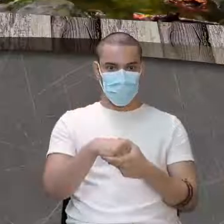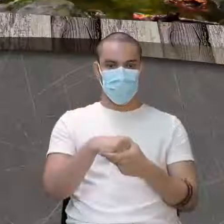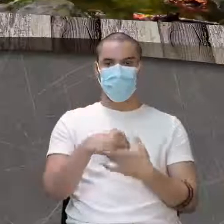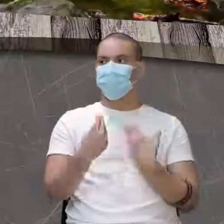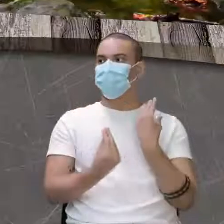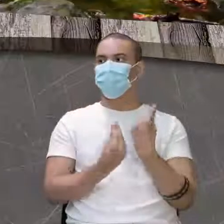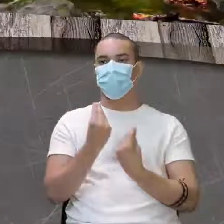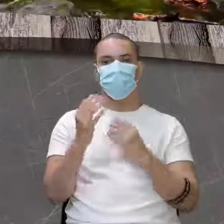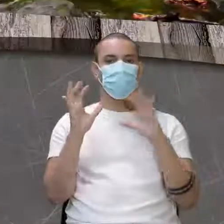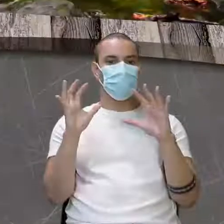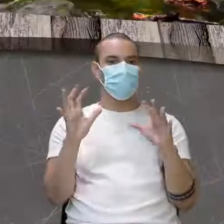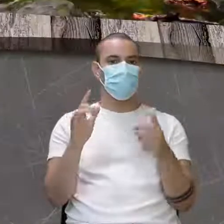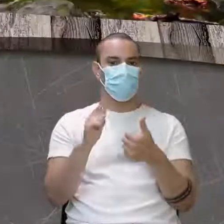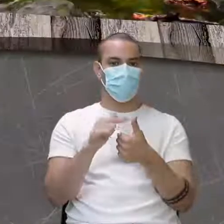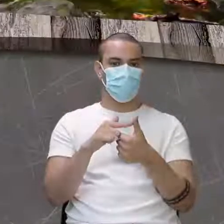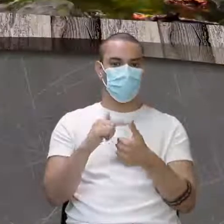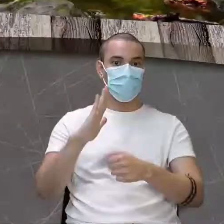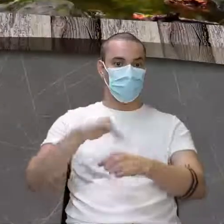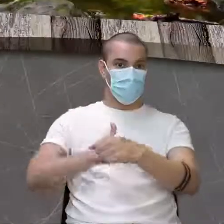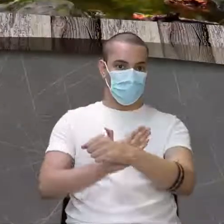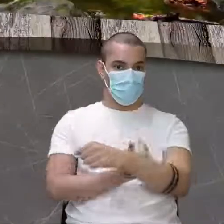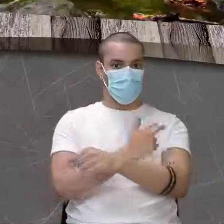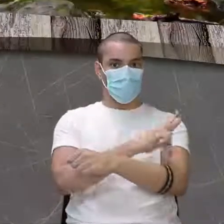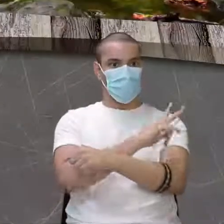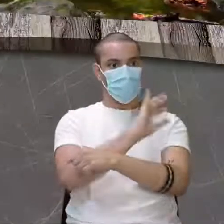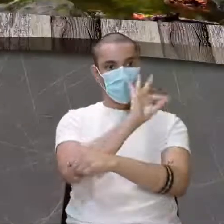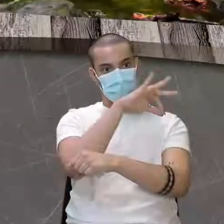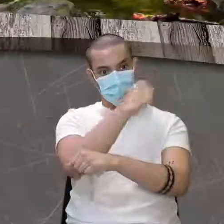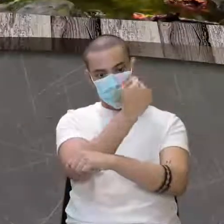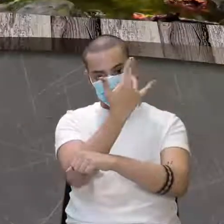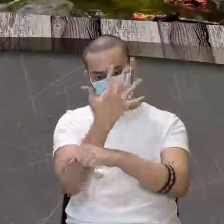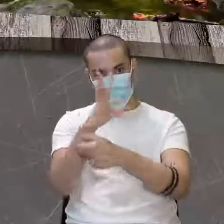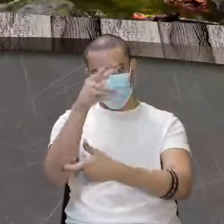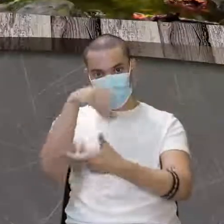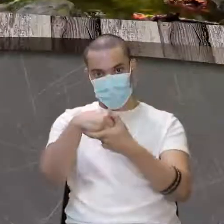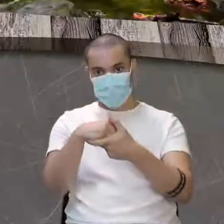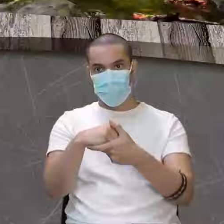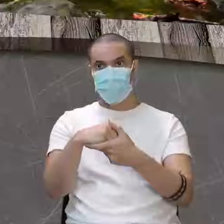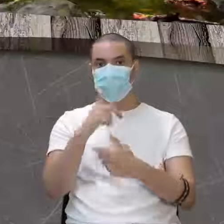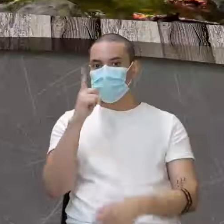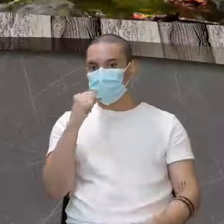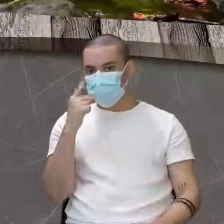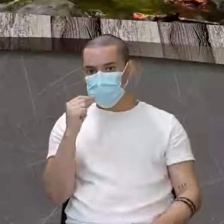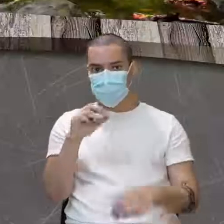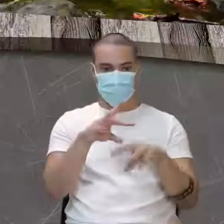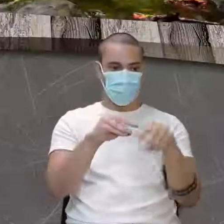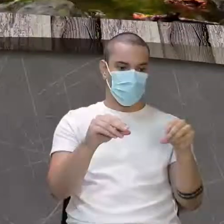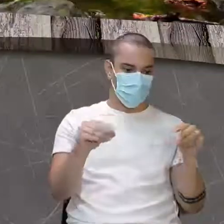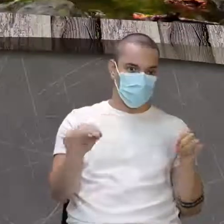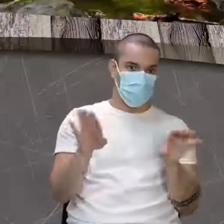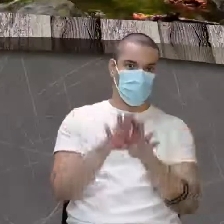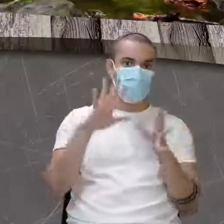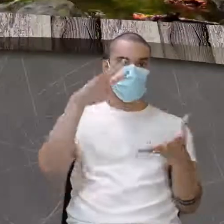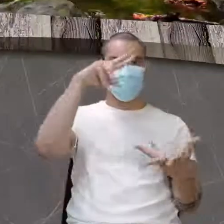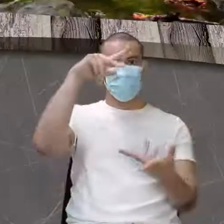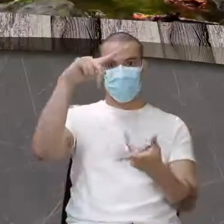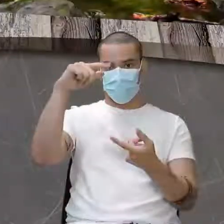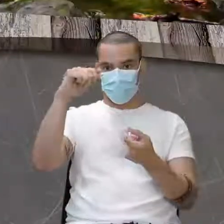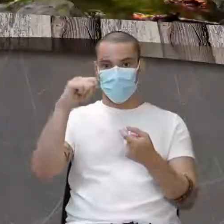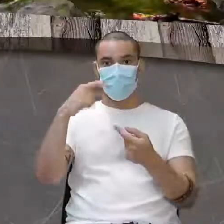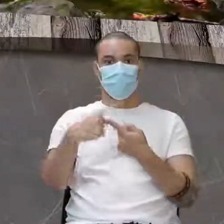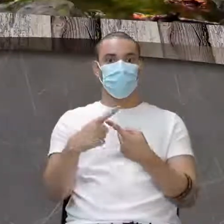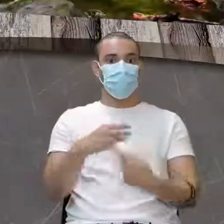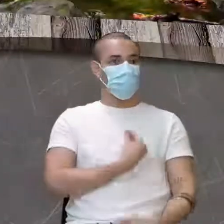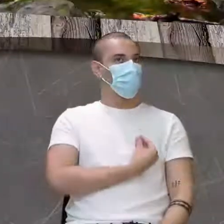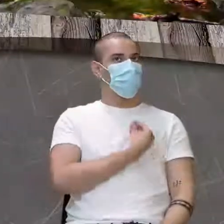ambiente do ecossistema aquático, no ambiente terrestre e na atmosfera também, porque ele